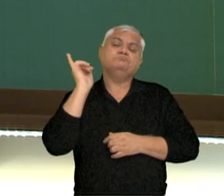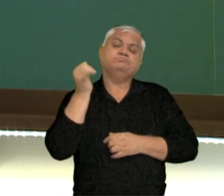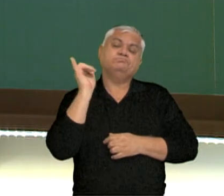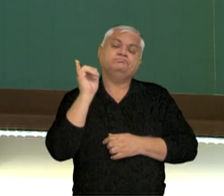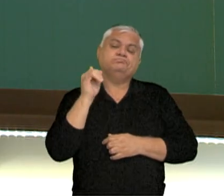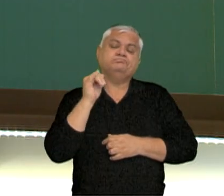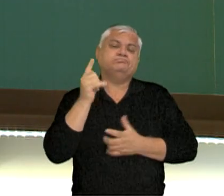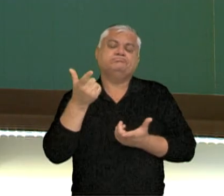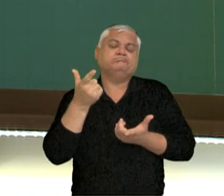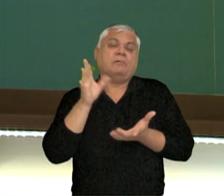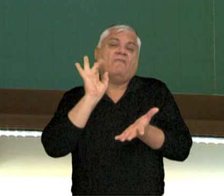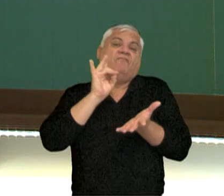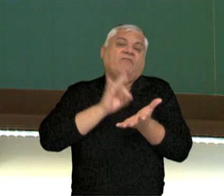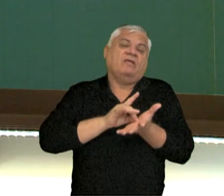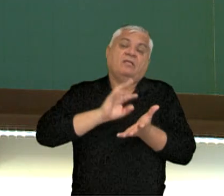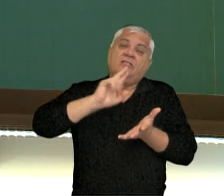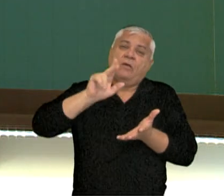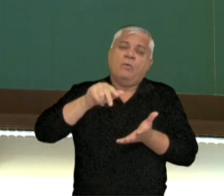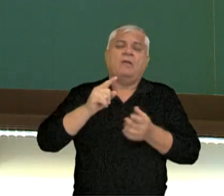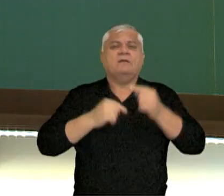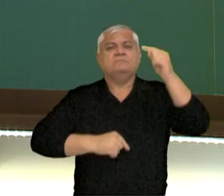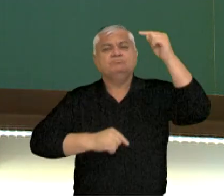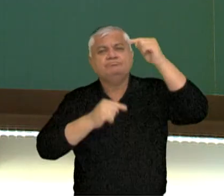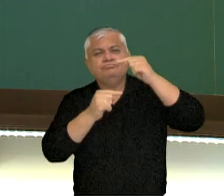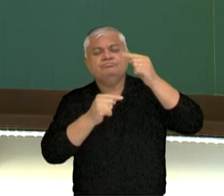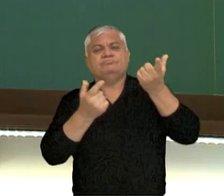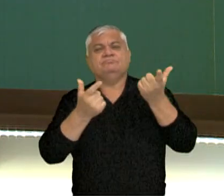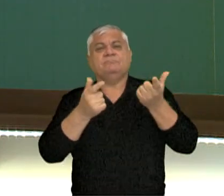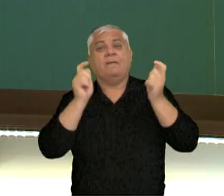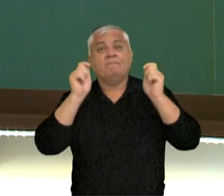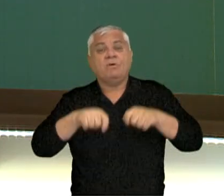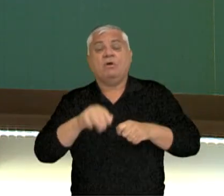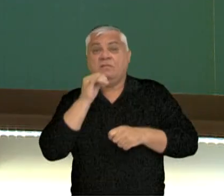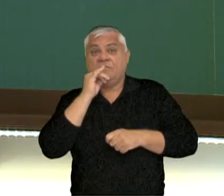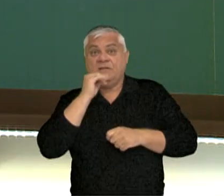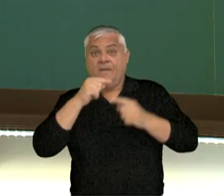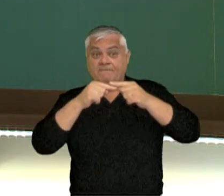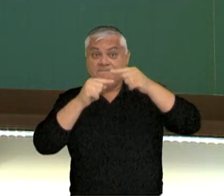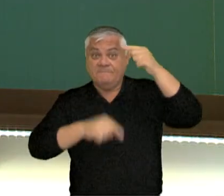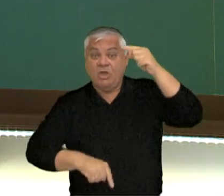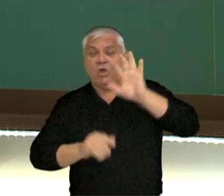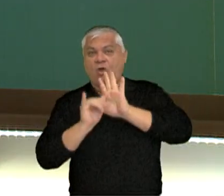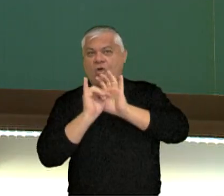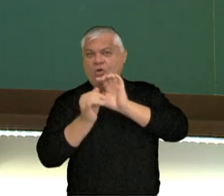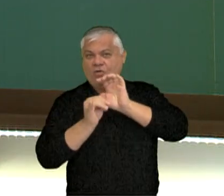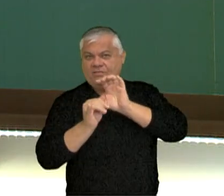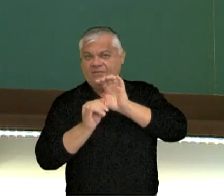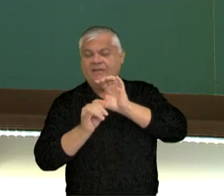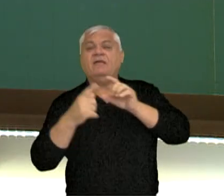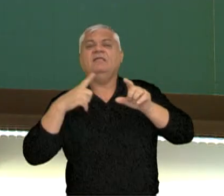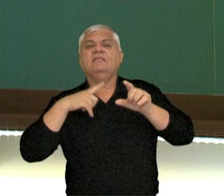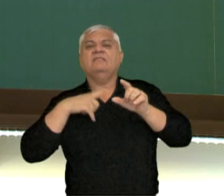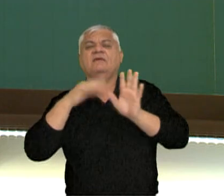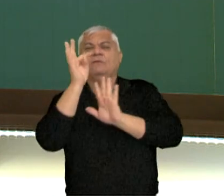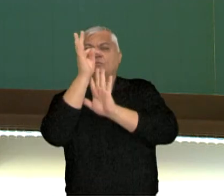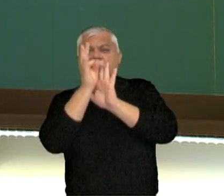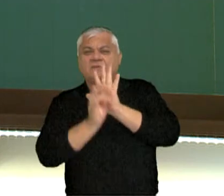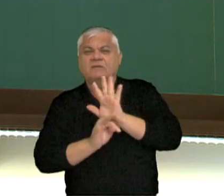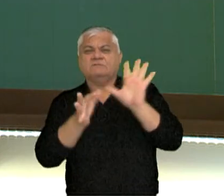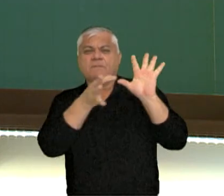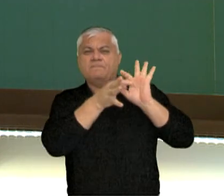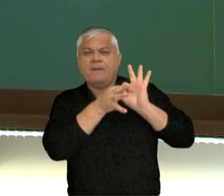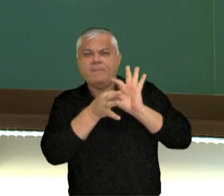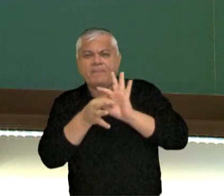ficcional, mais curta que o romance, porém mais densa que a crônica. Possui um texto conciso,